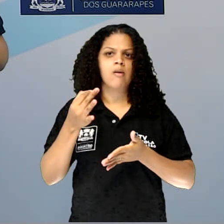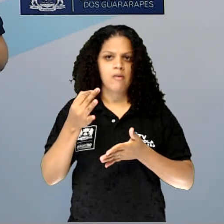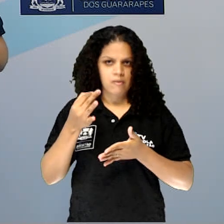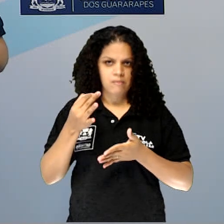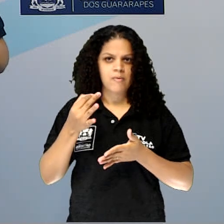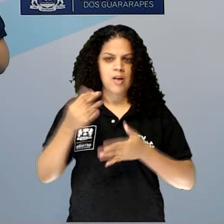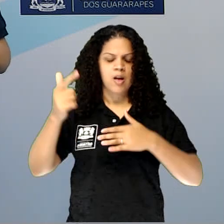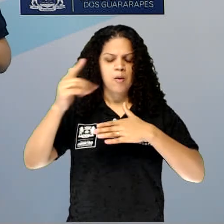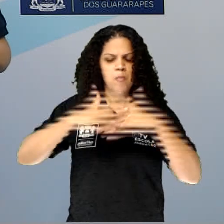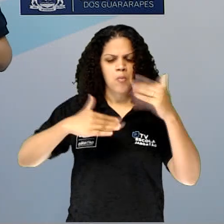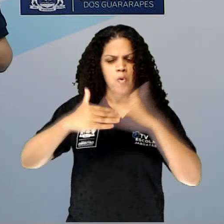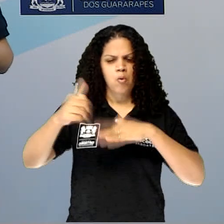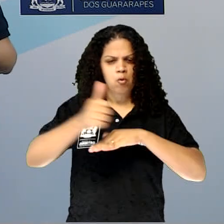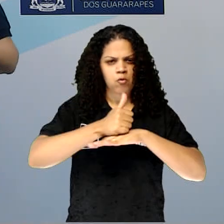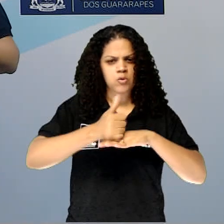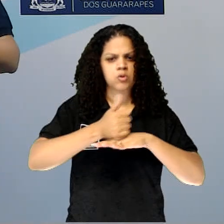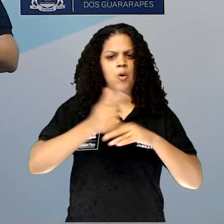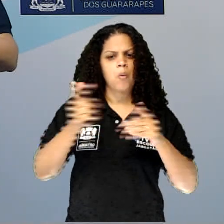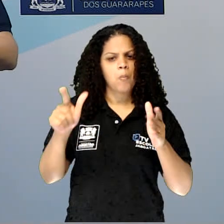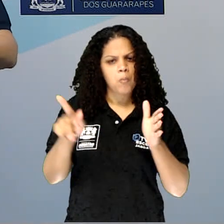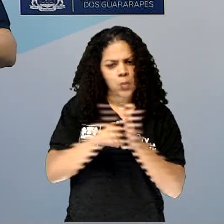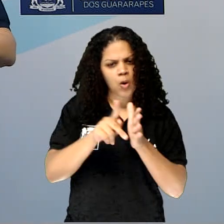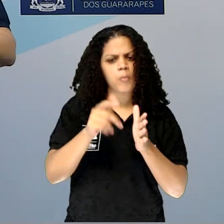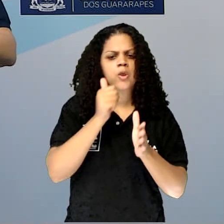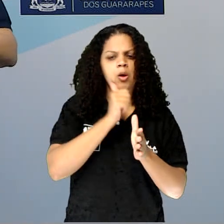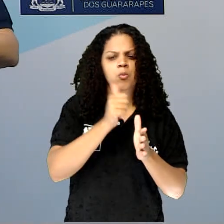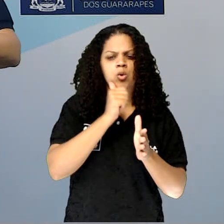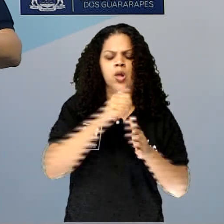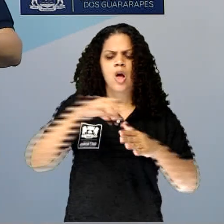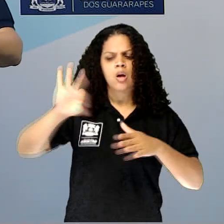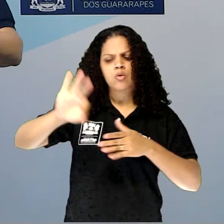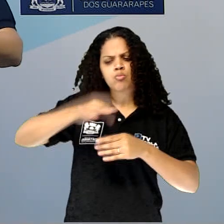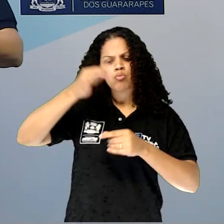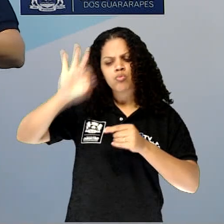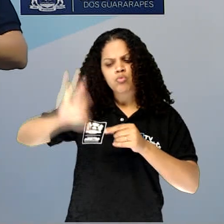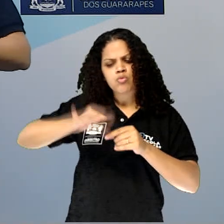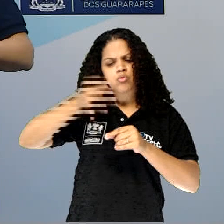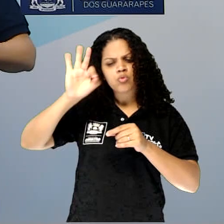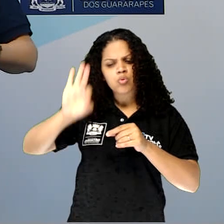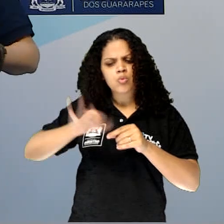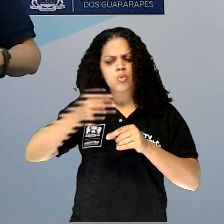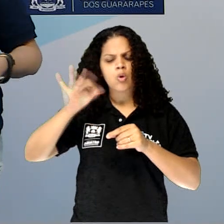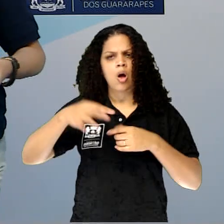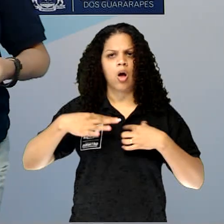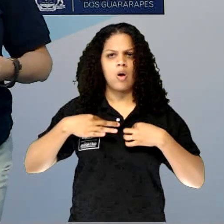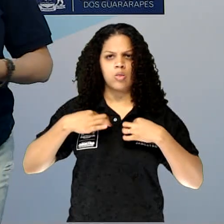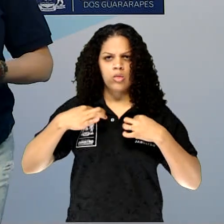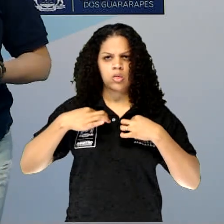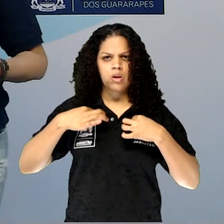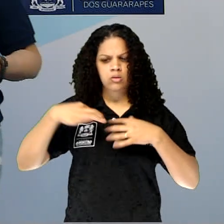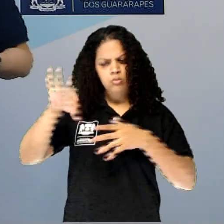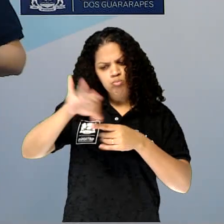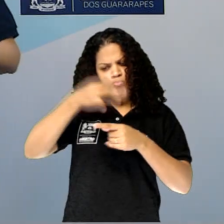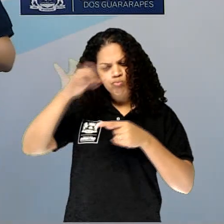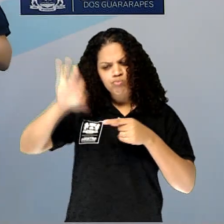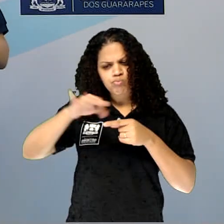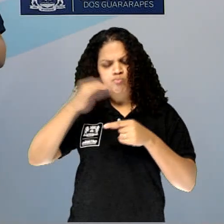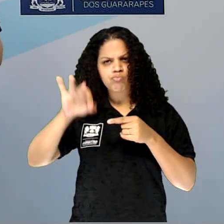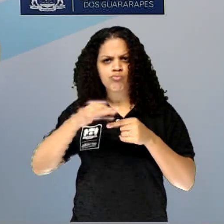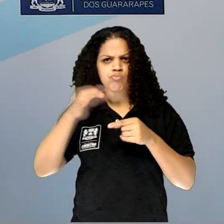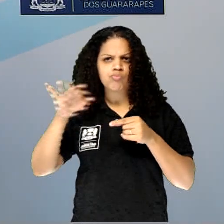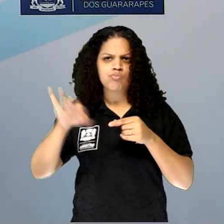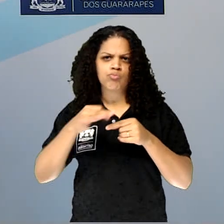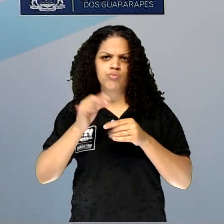lendas desse período. Tecer significa costurar, tecer o tecido, fazer